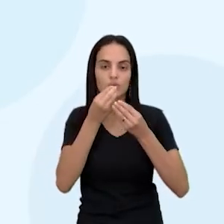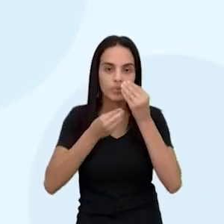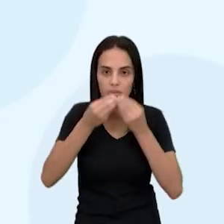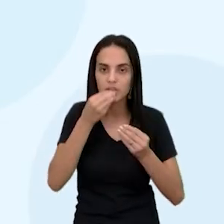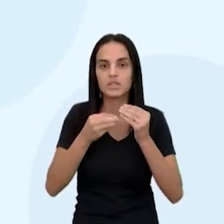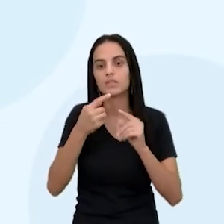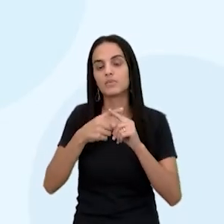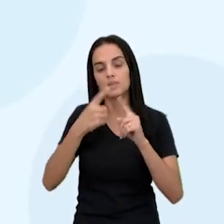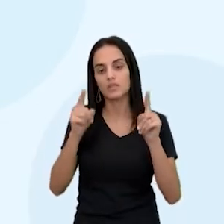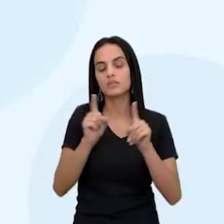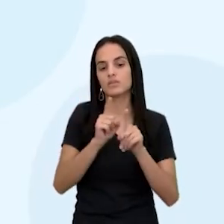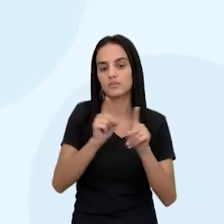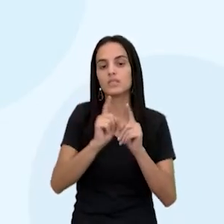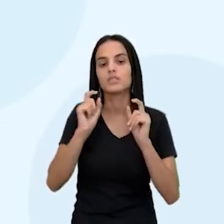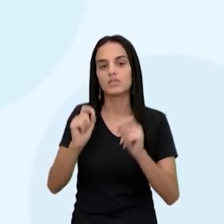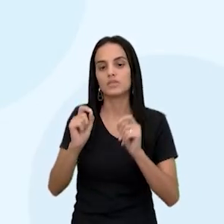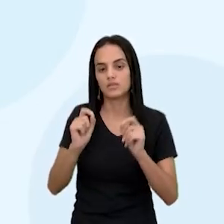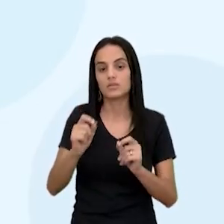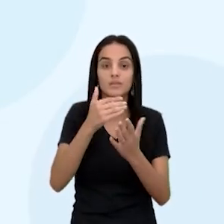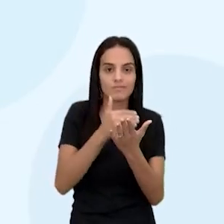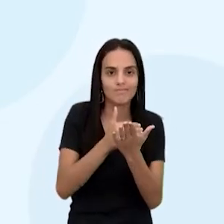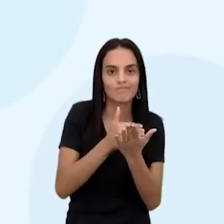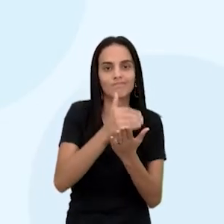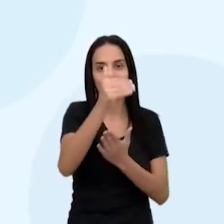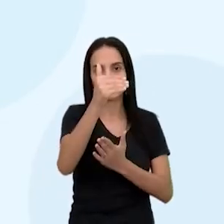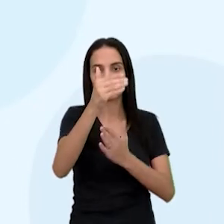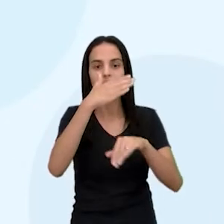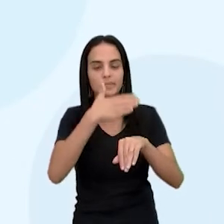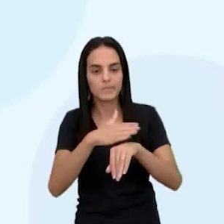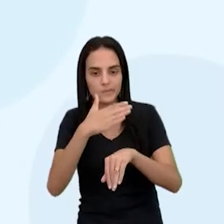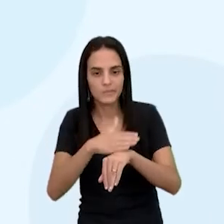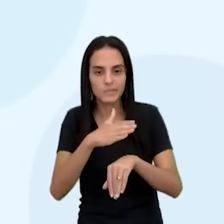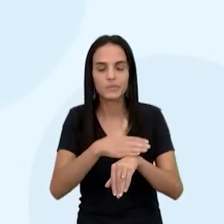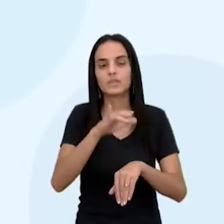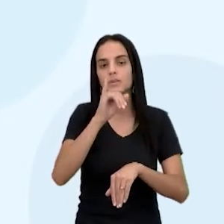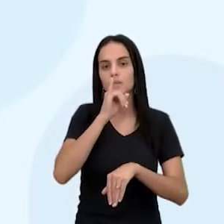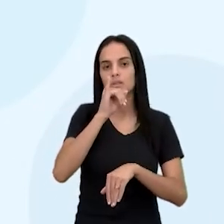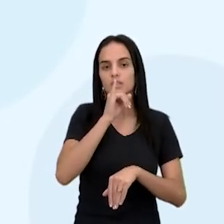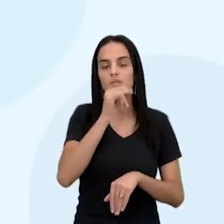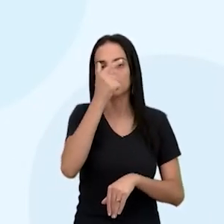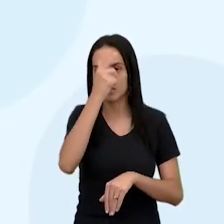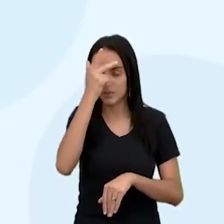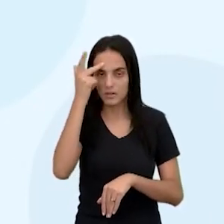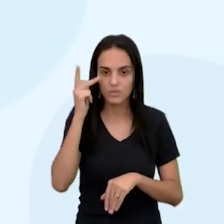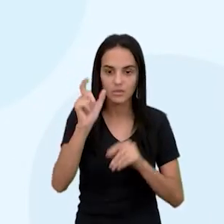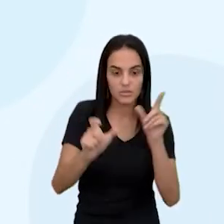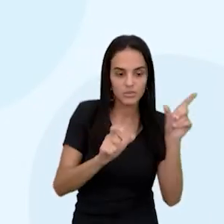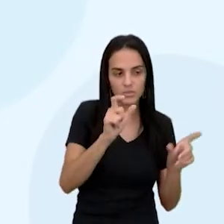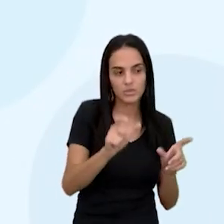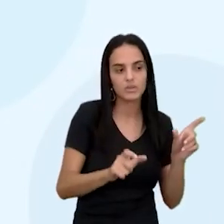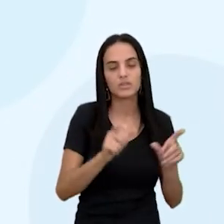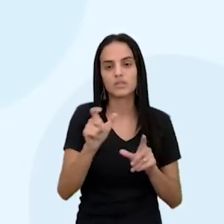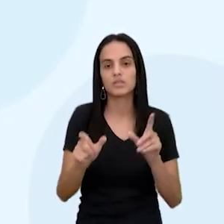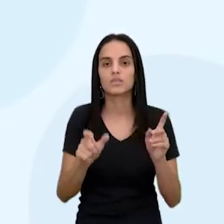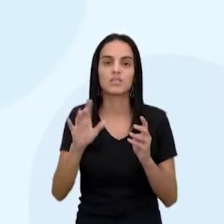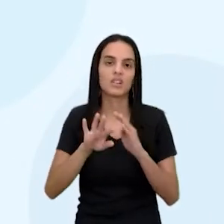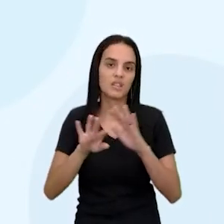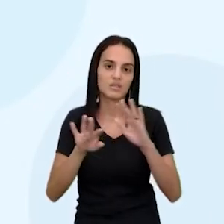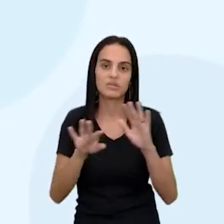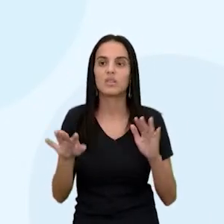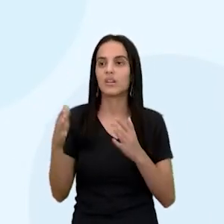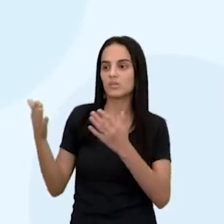Inclusive, isso explica porque 2 séculos depois a gente começa a ter epidemias que acabam se consagrando no imaginário